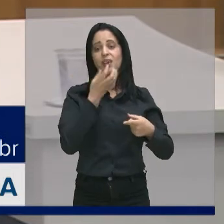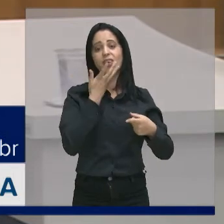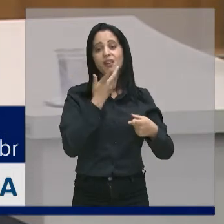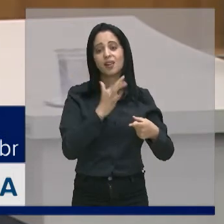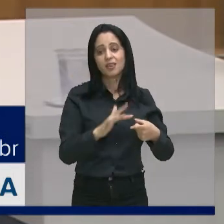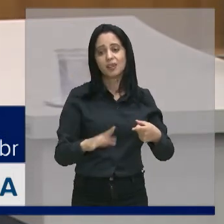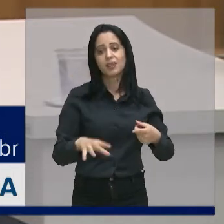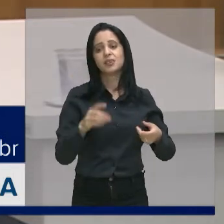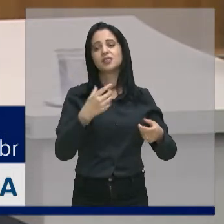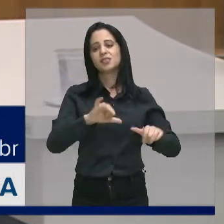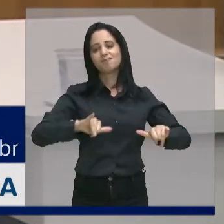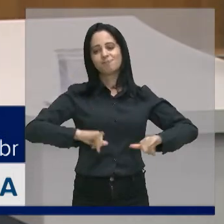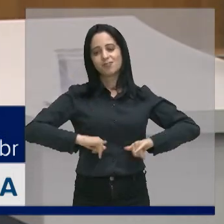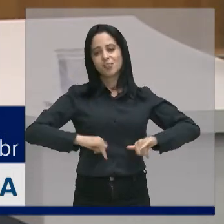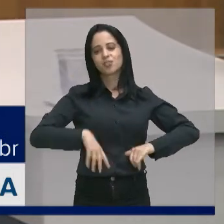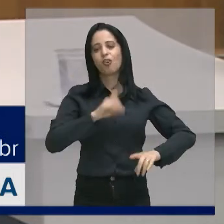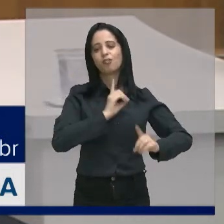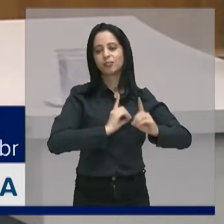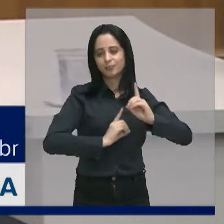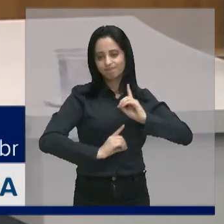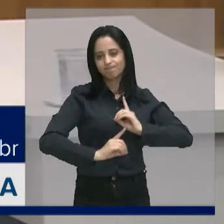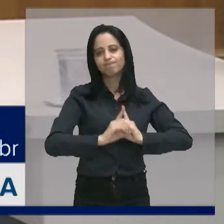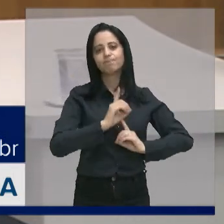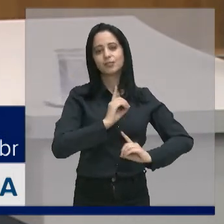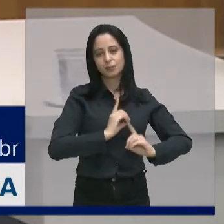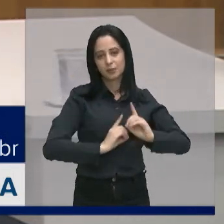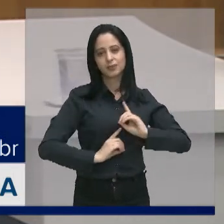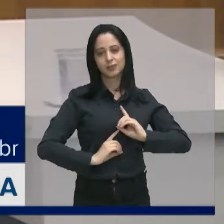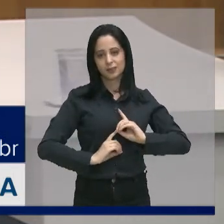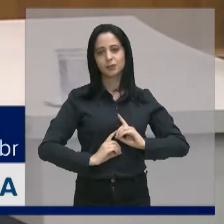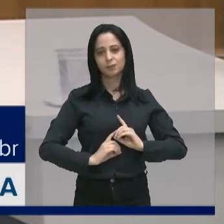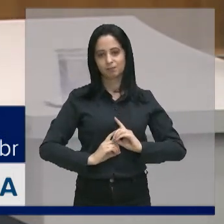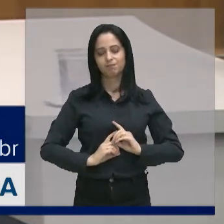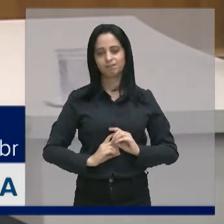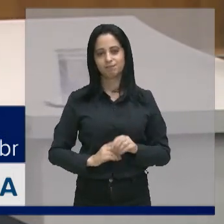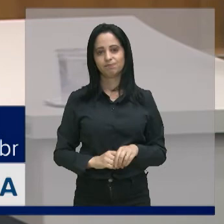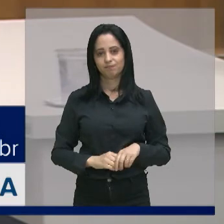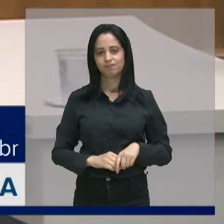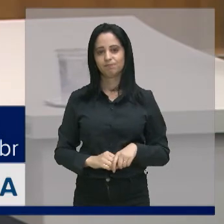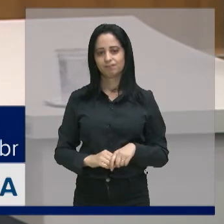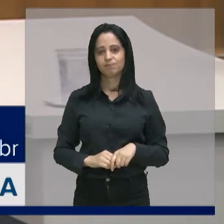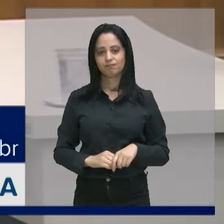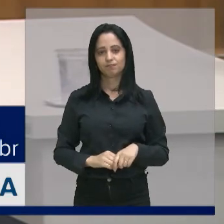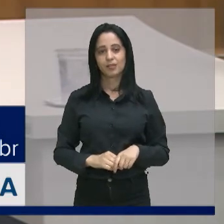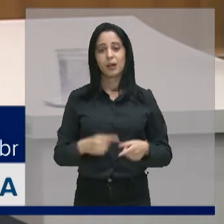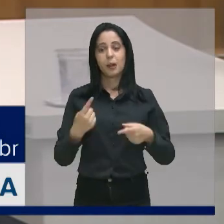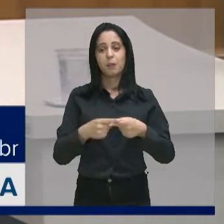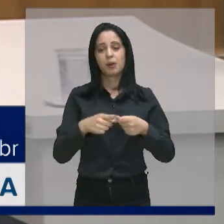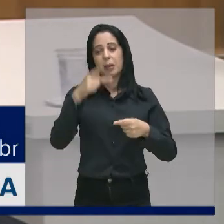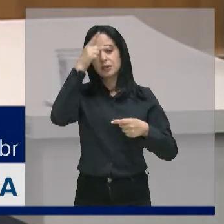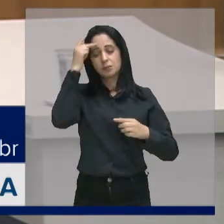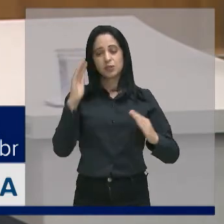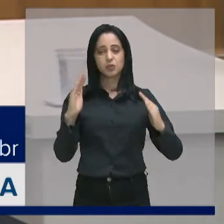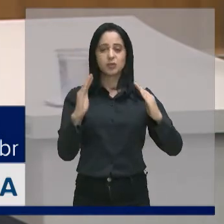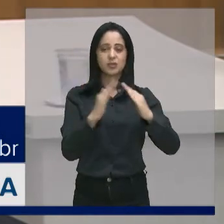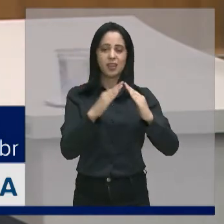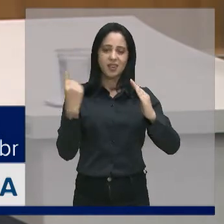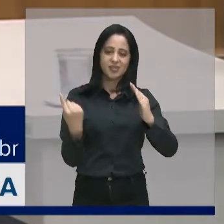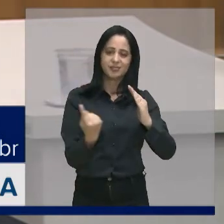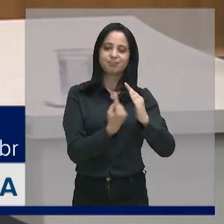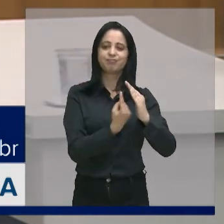que a última onda da pandemia vai ser a depressão causada pelo aprisionamento nos lares, nas